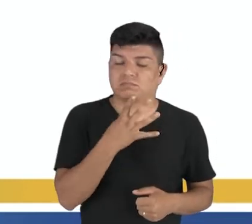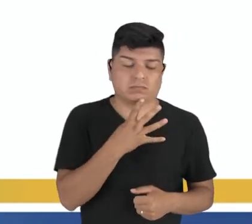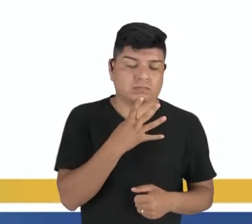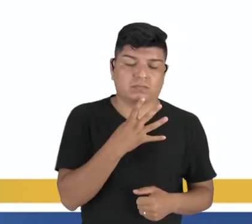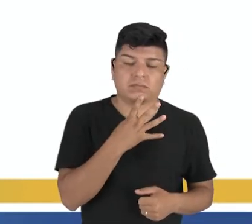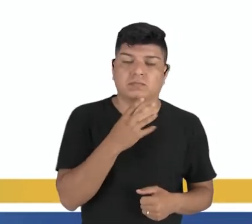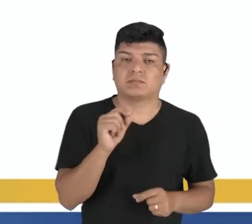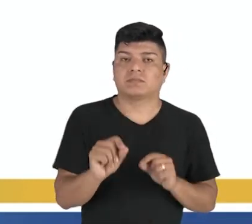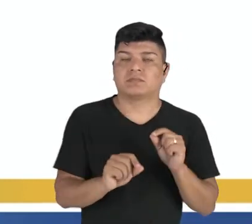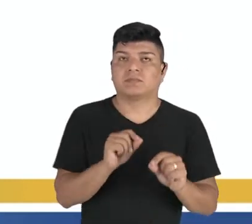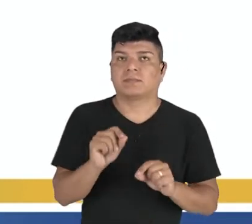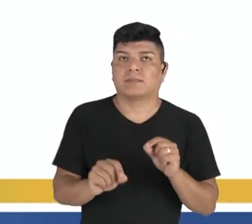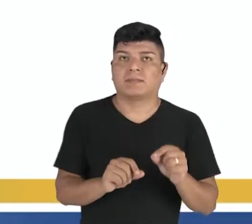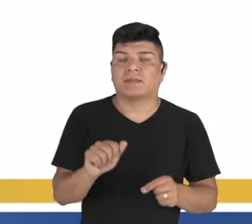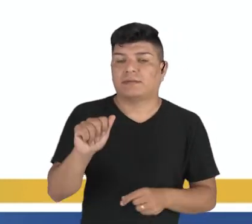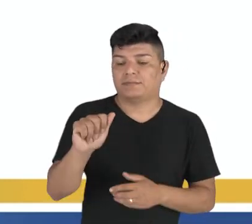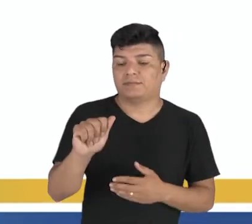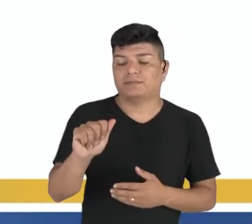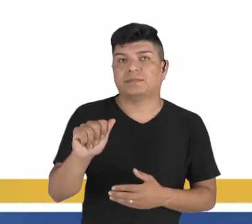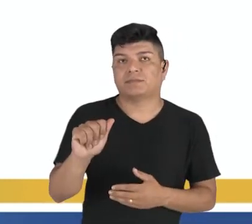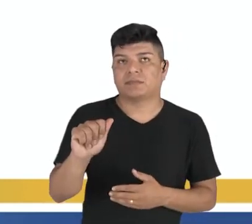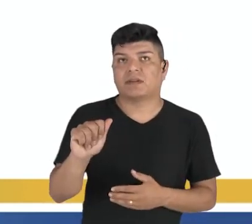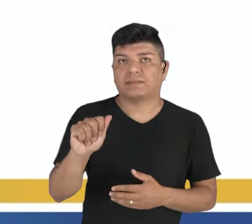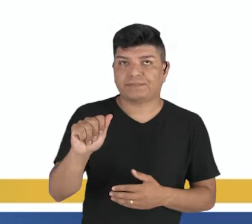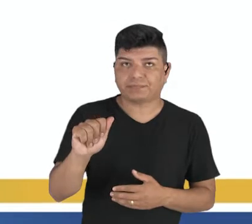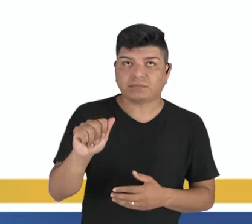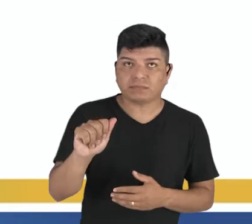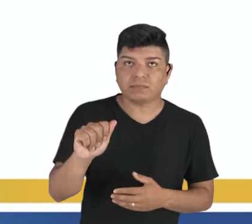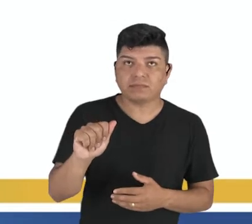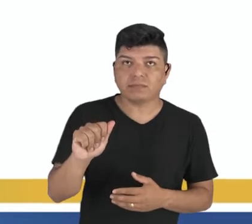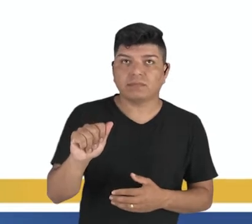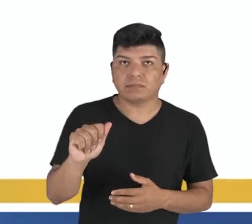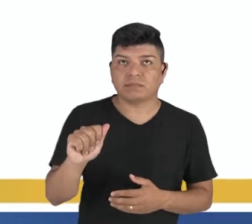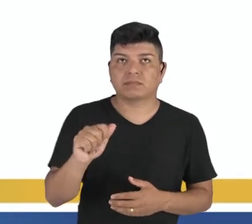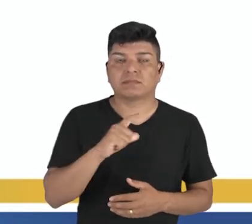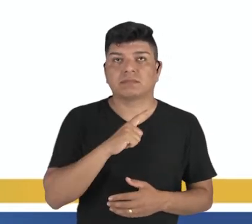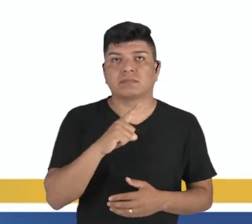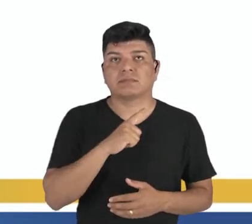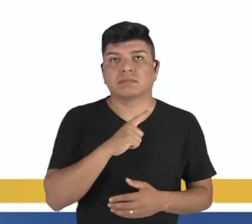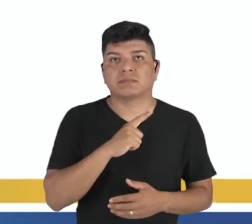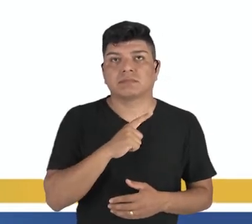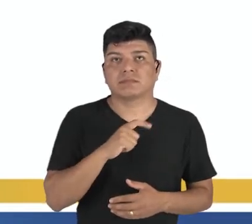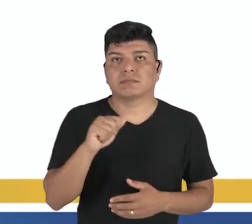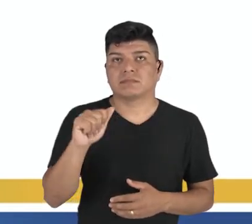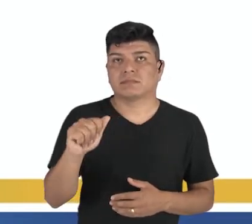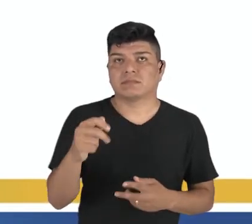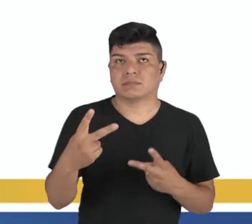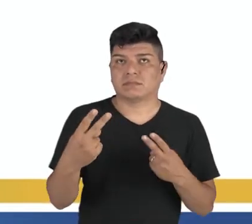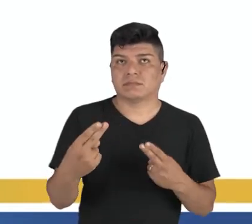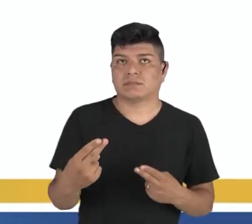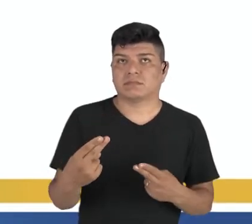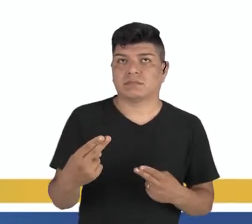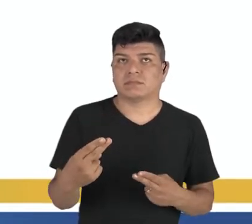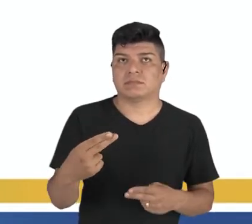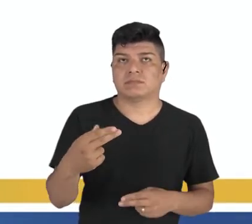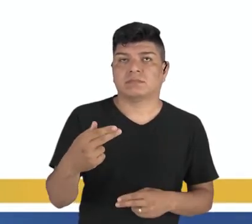desconheço, então vou chamar de A, certo? E aí nós temos ali a